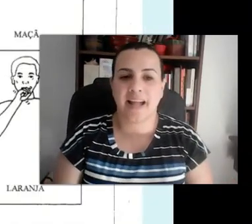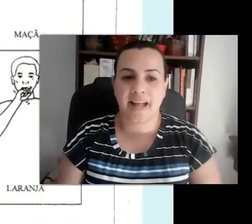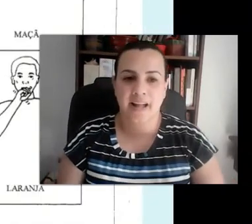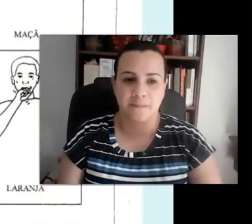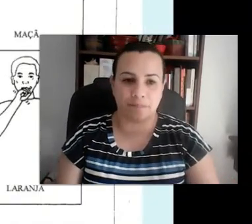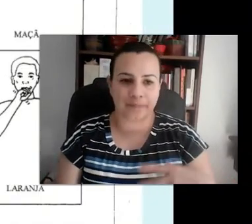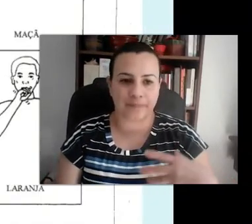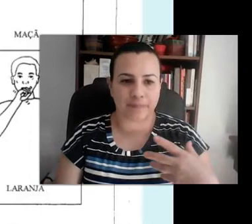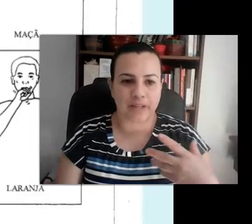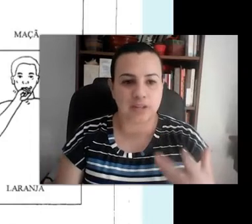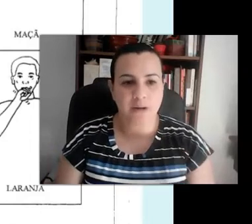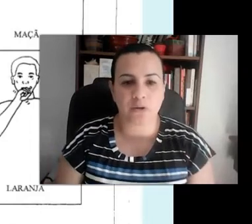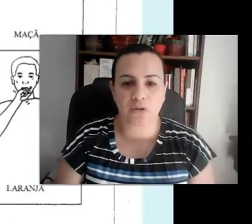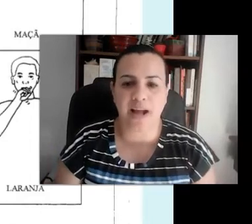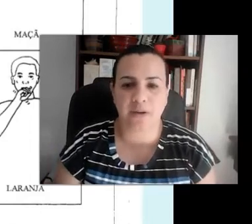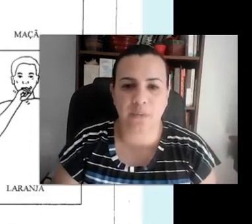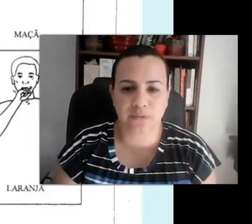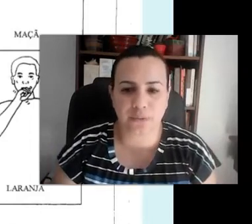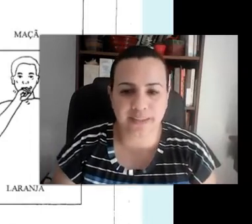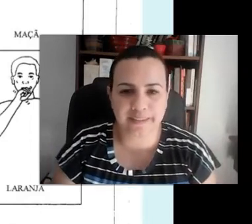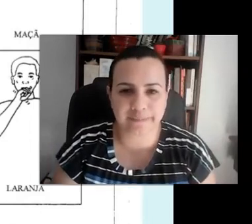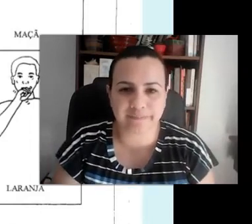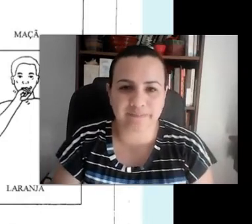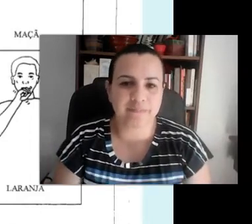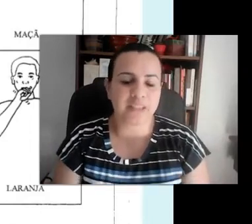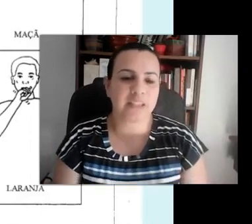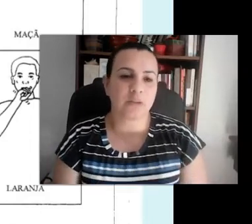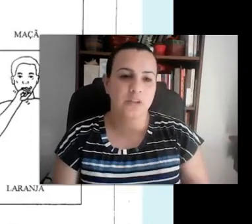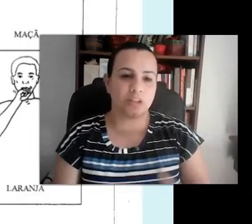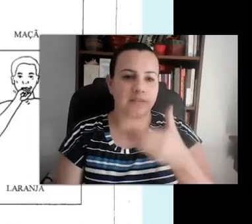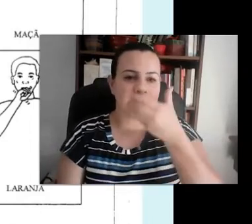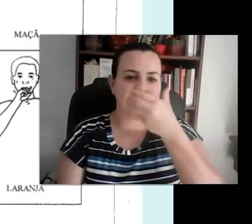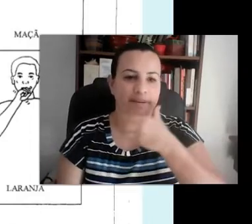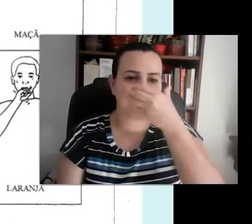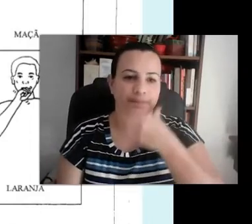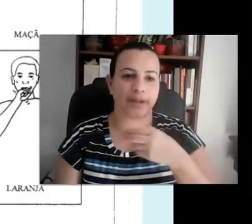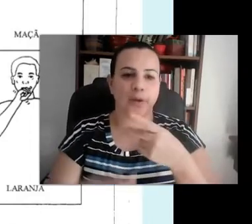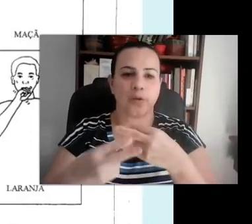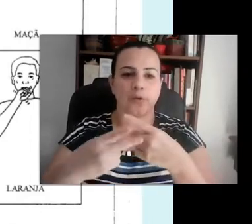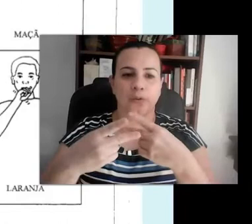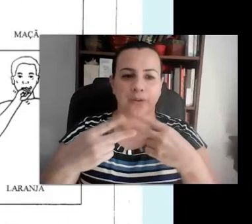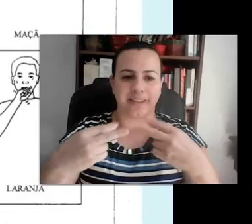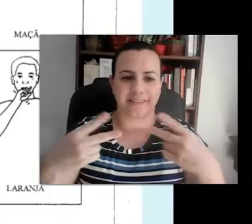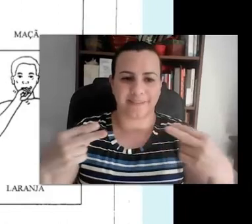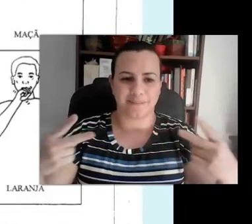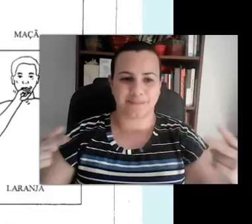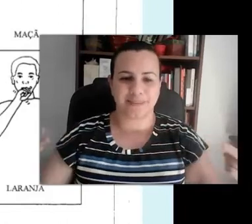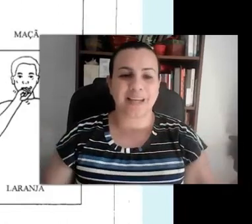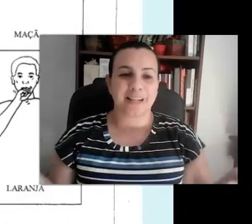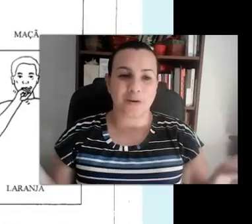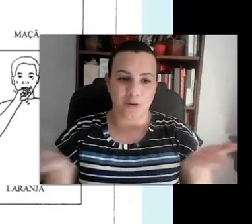Então, a gente vai continuar com as frutas. Então, hoje a gente vai ver